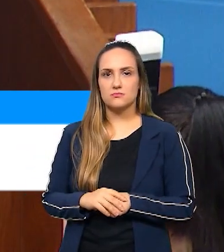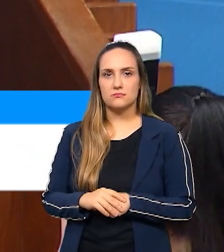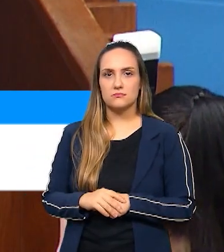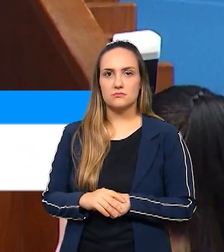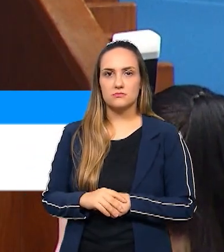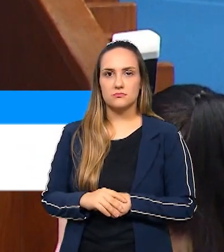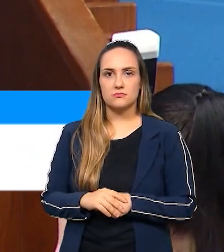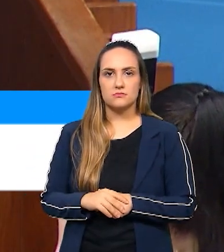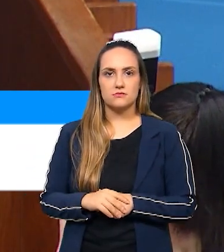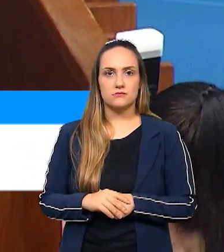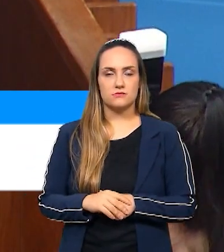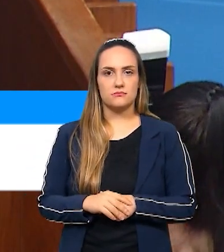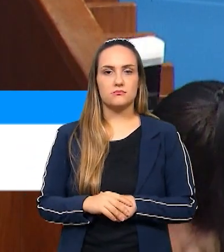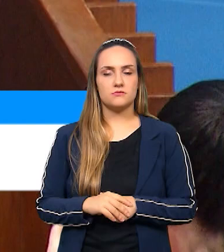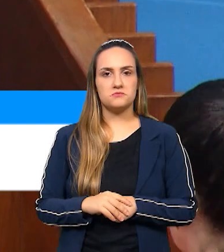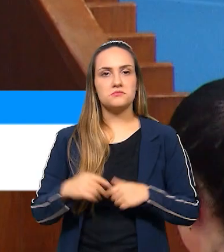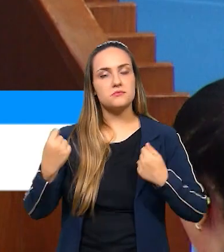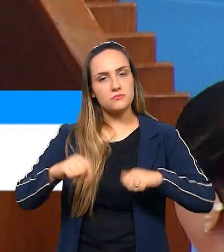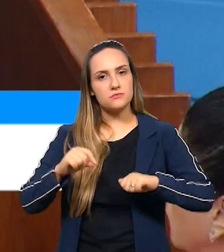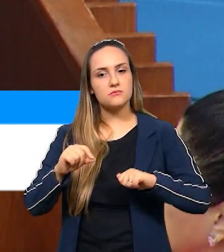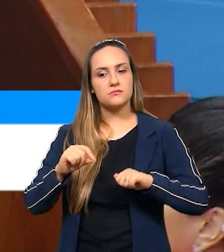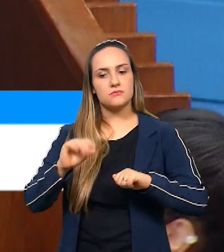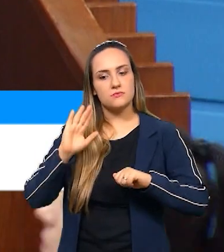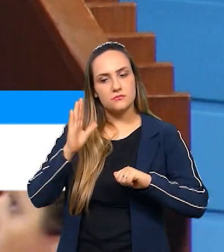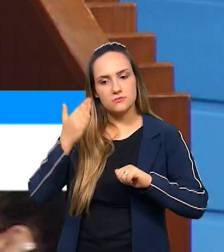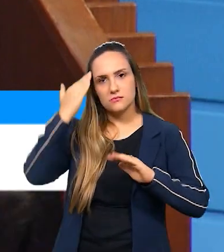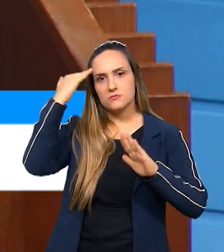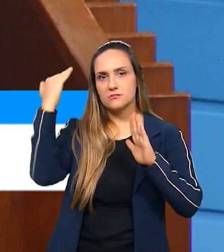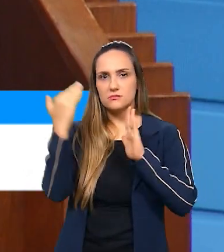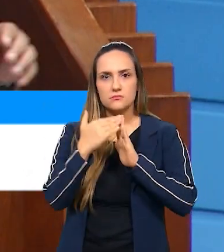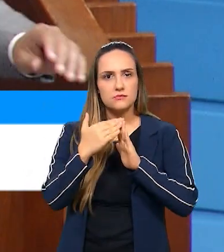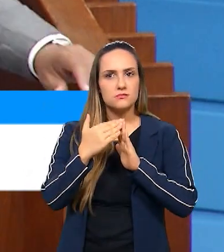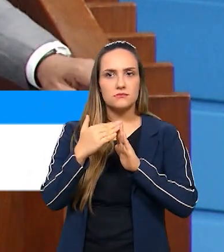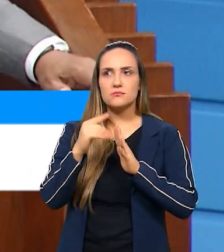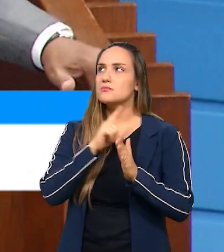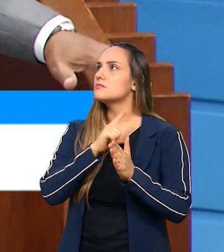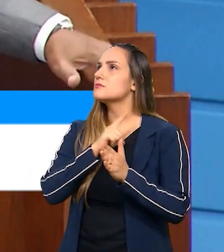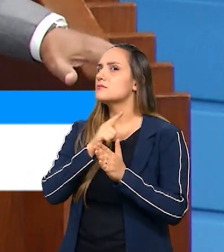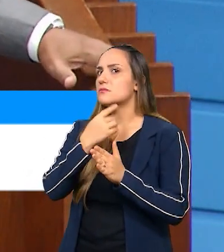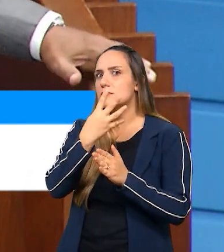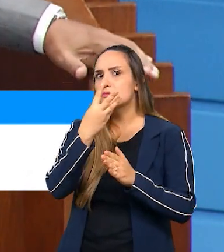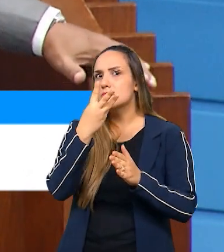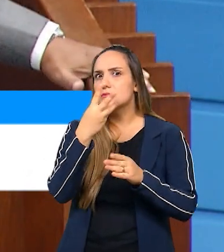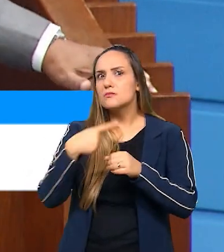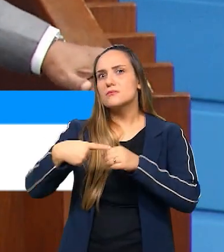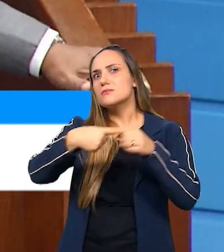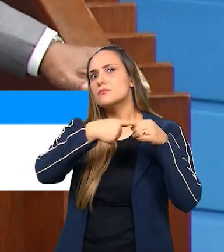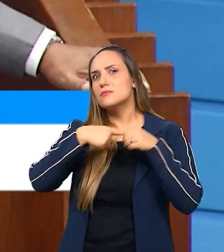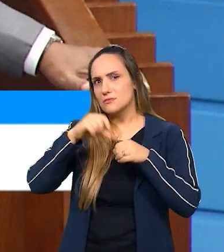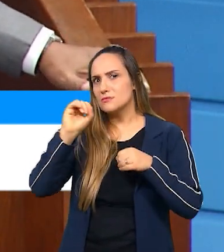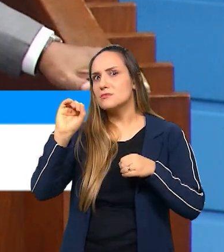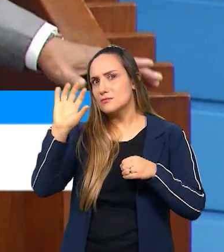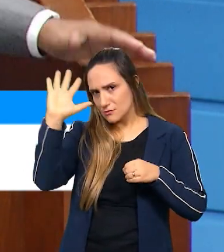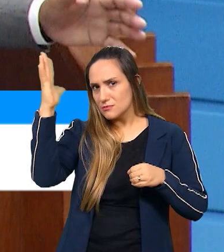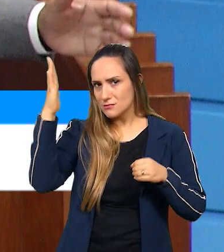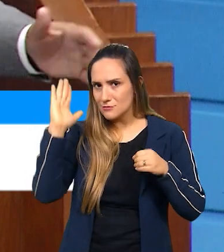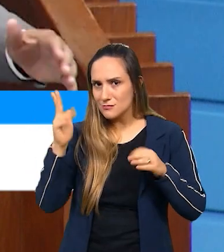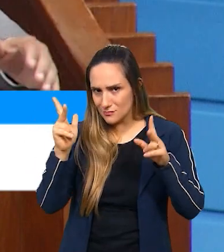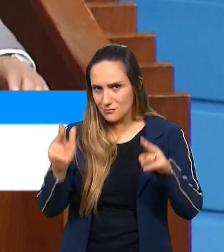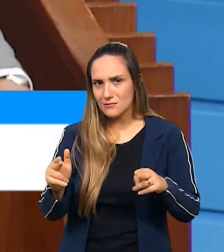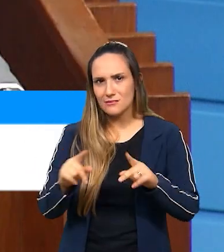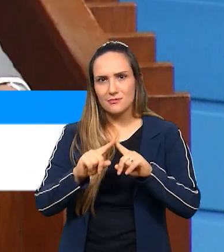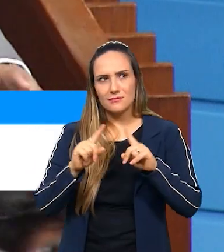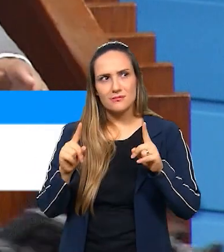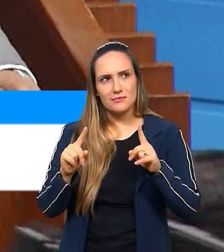para que a gente possa colocar em prática o que já acontece em 43 municípios brasileiros. Ou, se